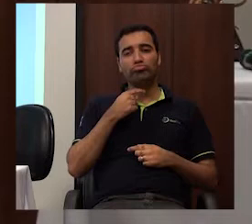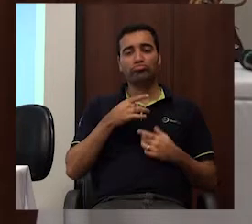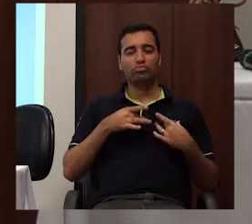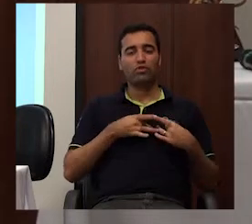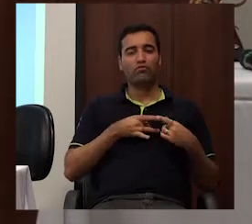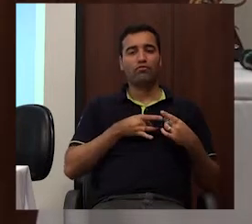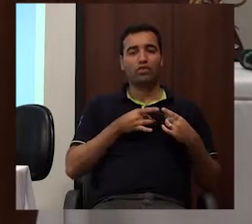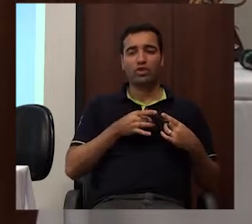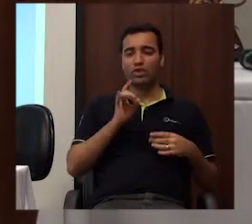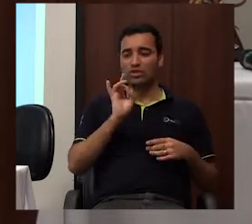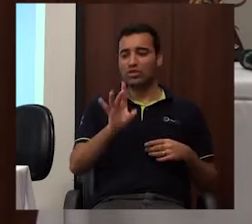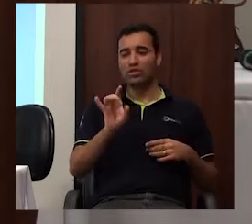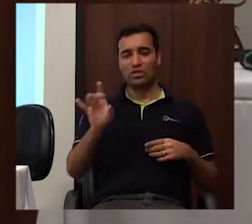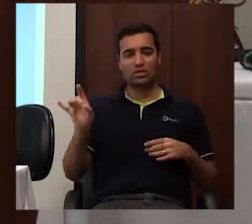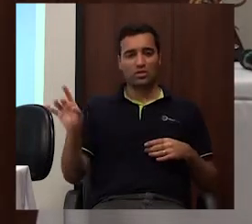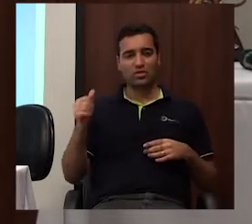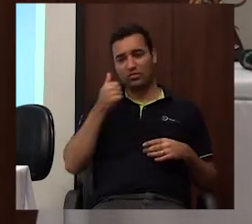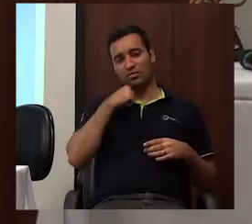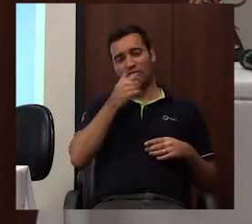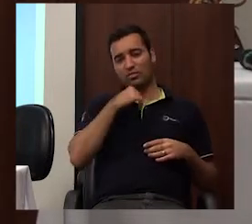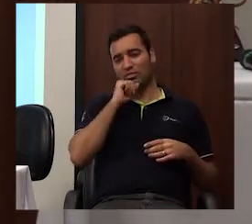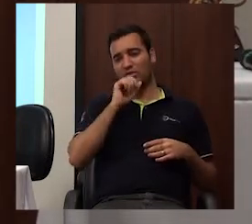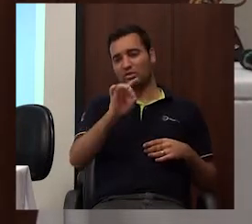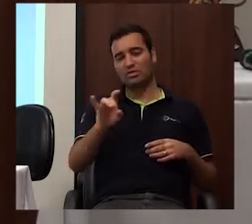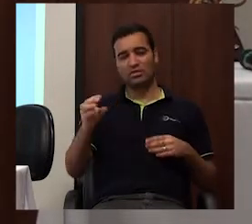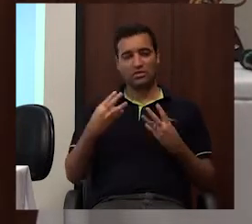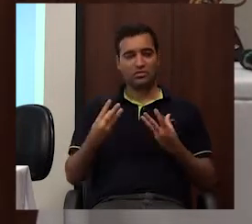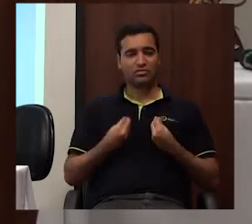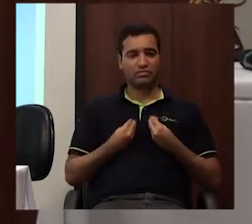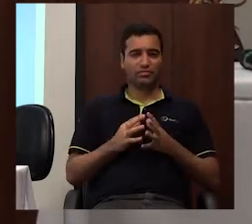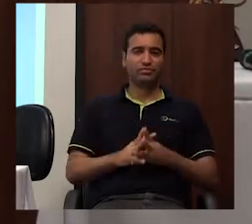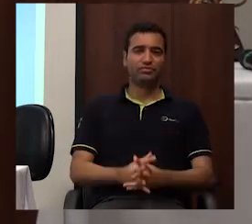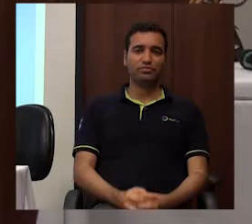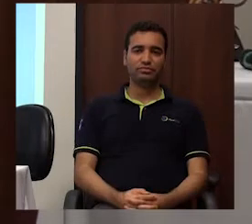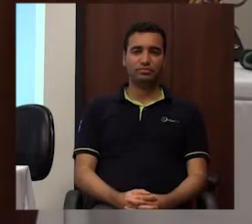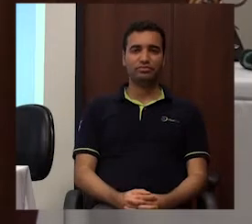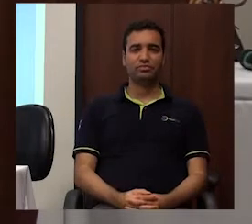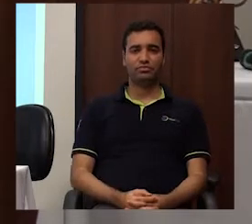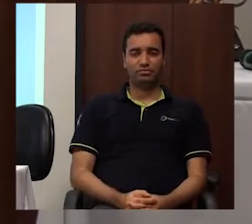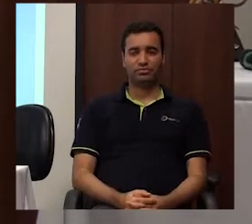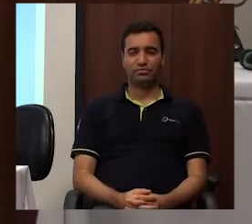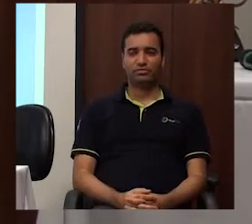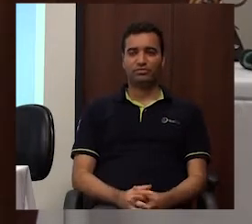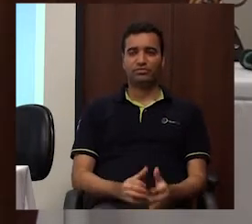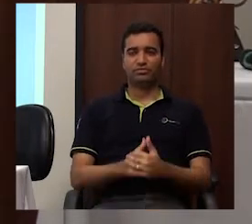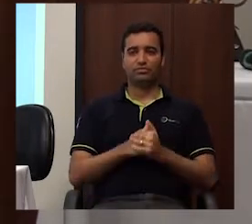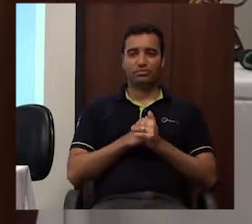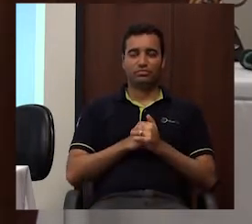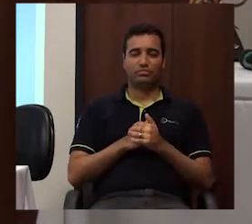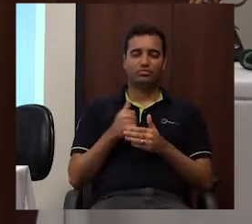voluntarismo de cada um dos genitores desses autistas. Bom, e esse